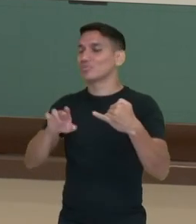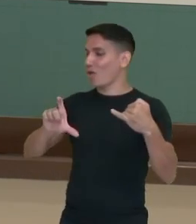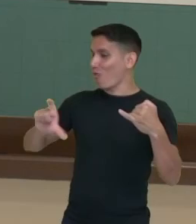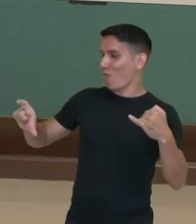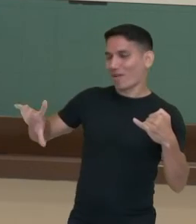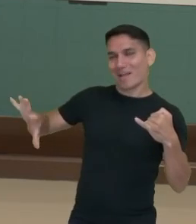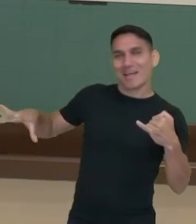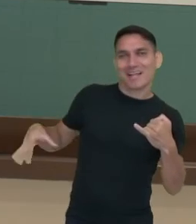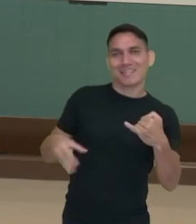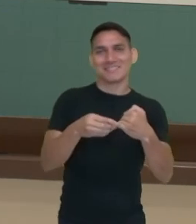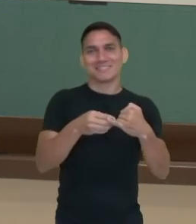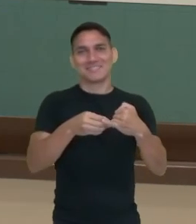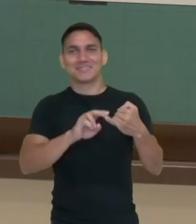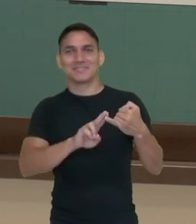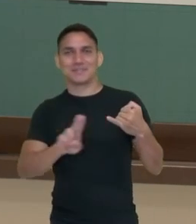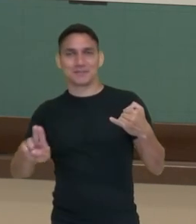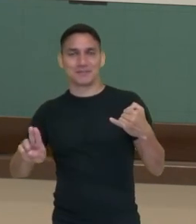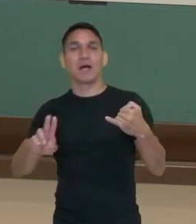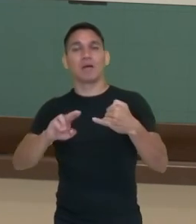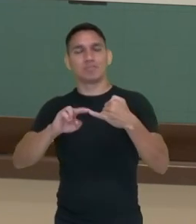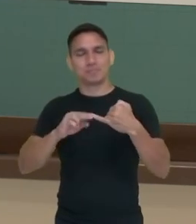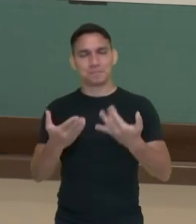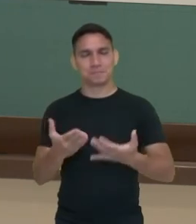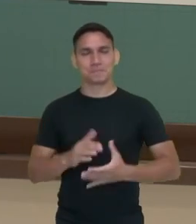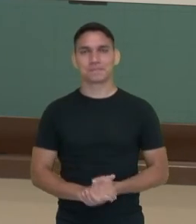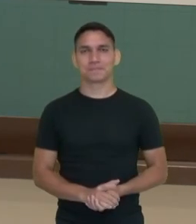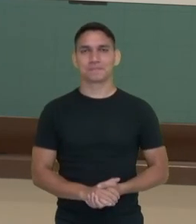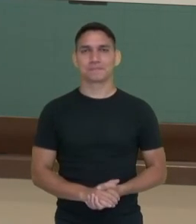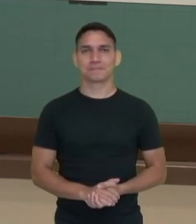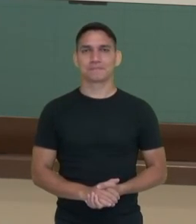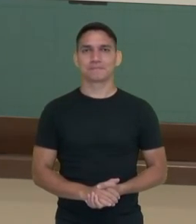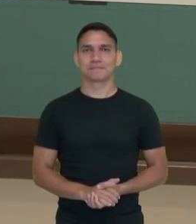papel. Então é uma oração completiva nominal.